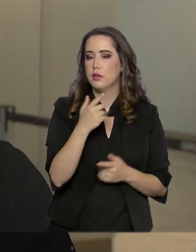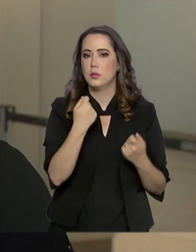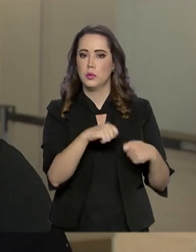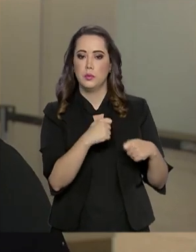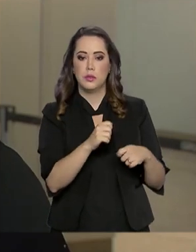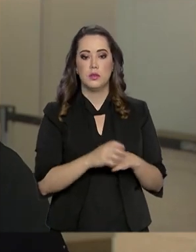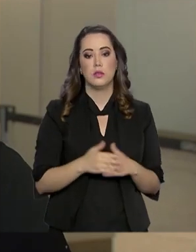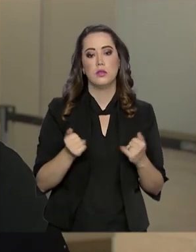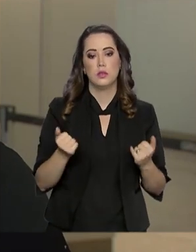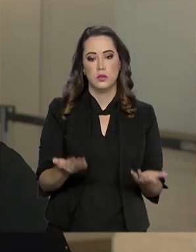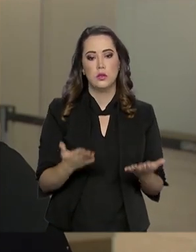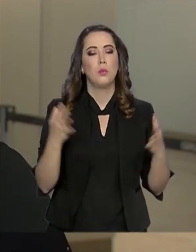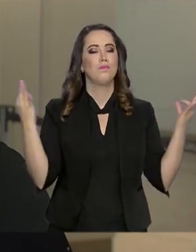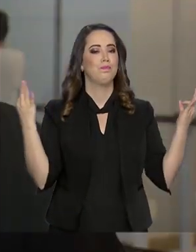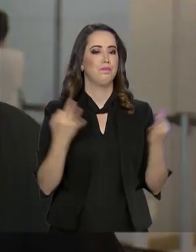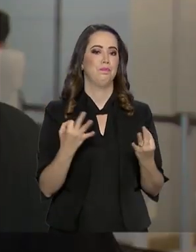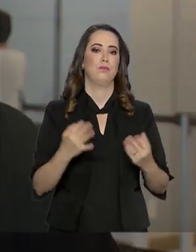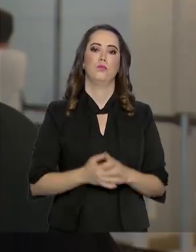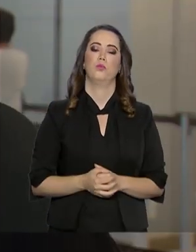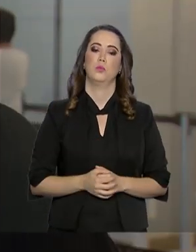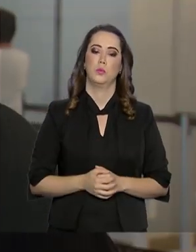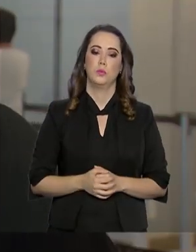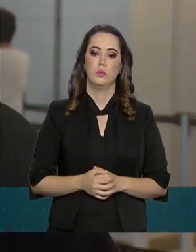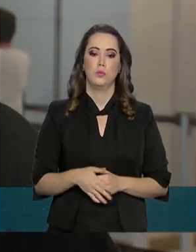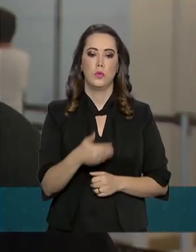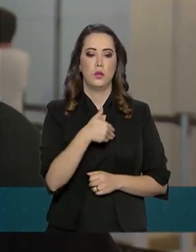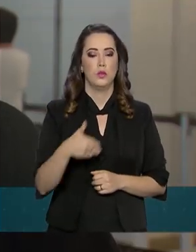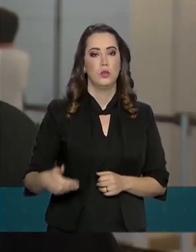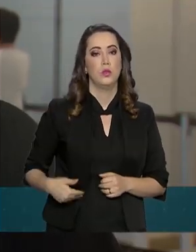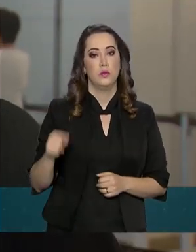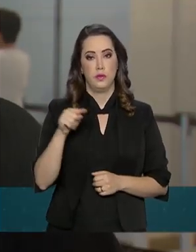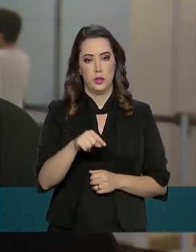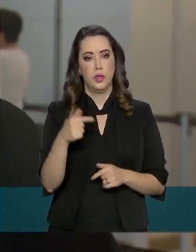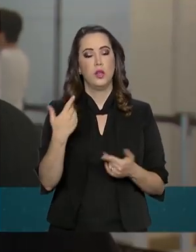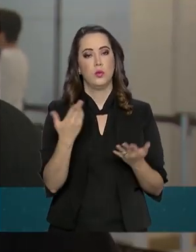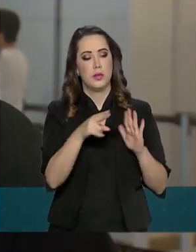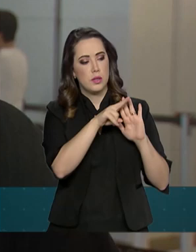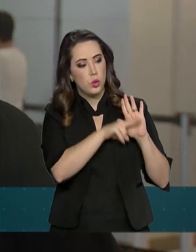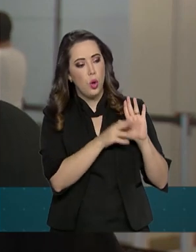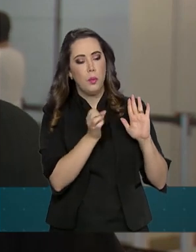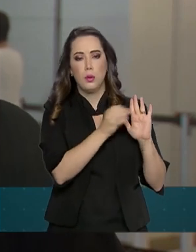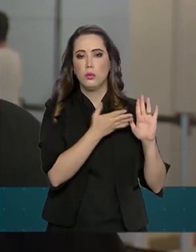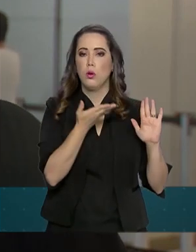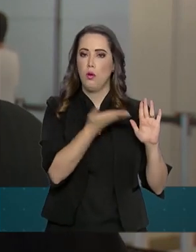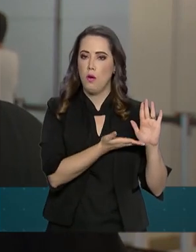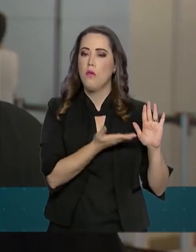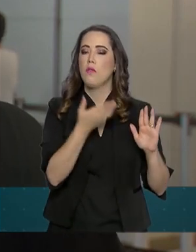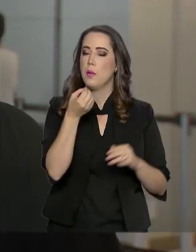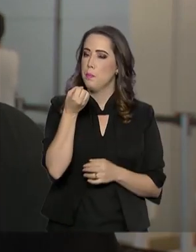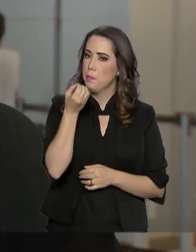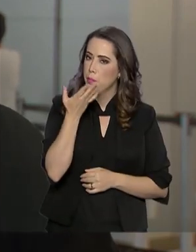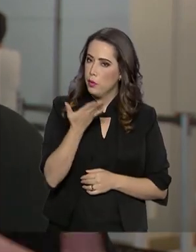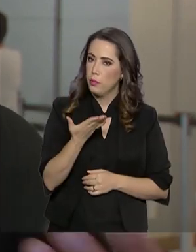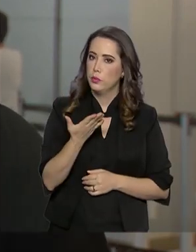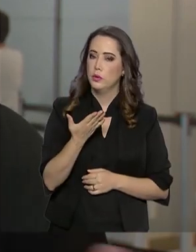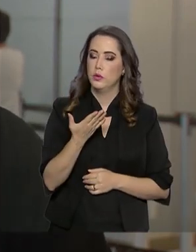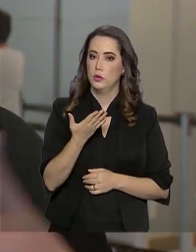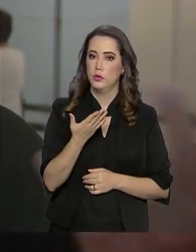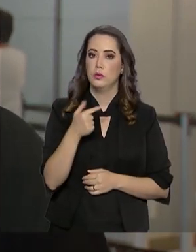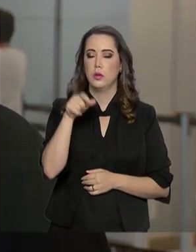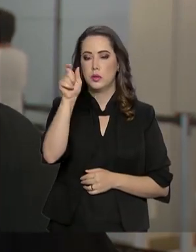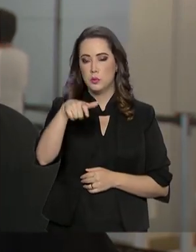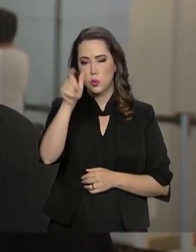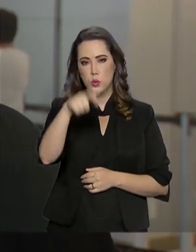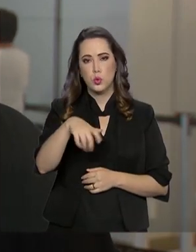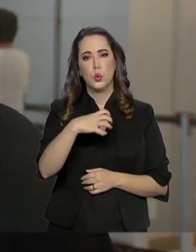precisa então foi maravilhoso o governo com mais essa medida eu vejo que vem realmente é beneficial os transeuntes